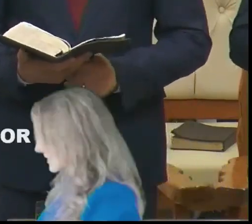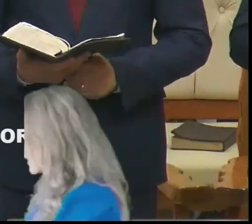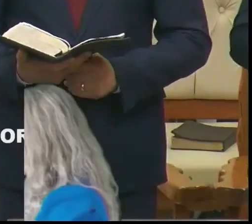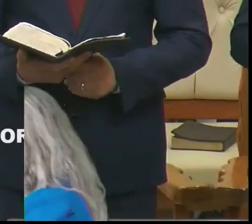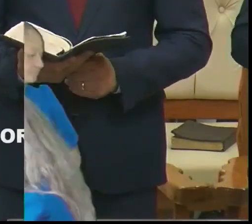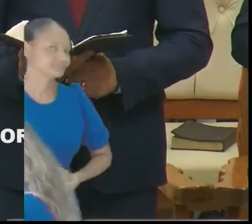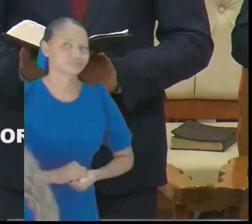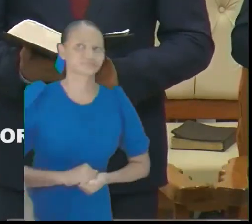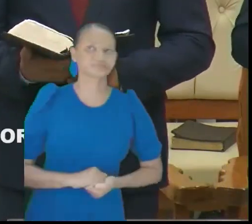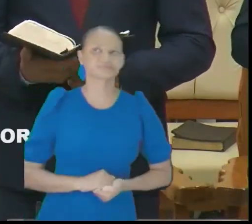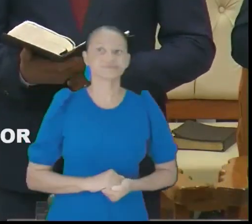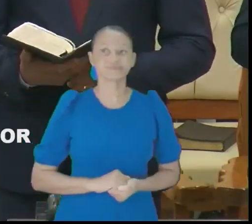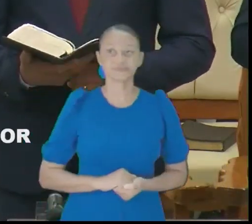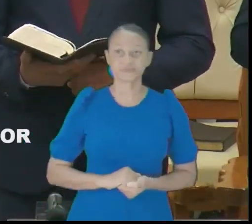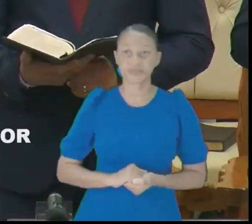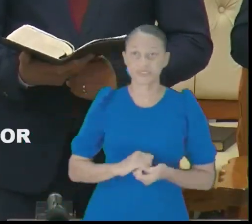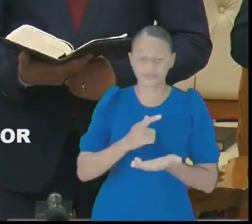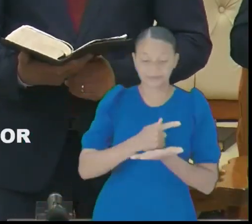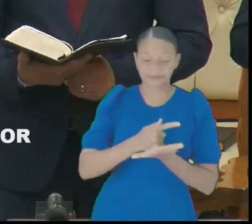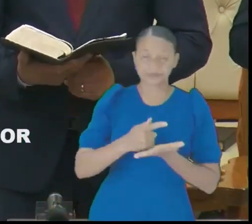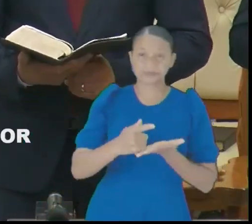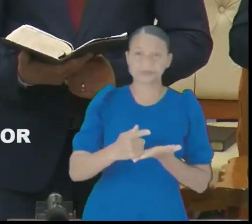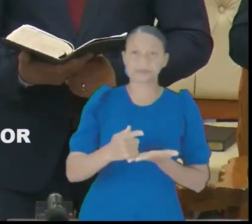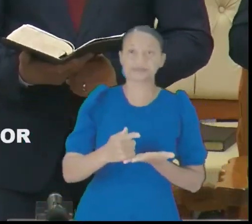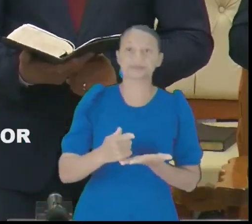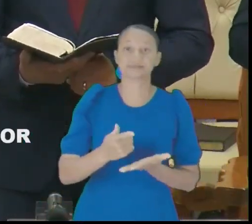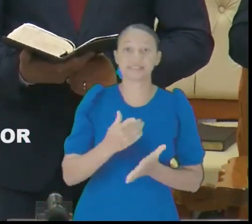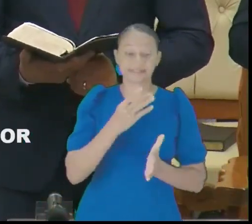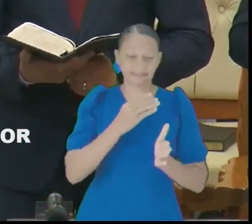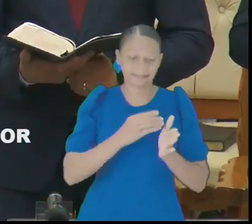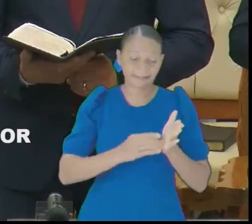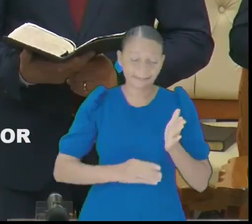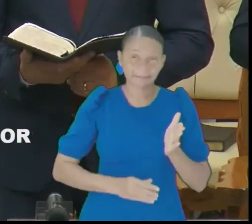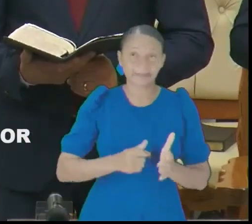Gênesis, capítulo 15, versículo 1.